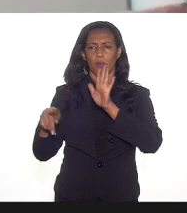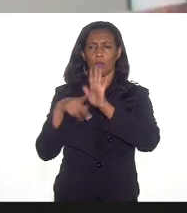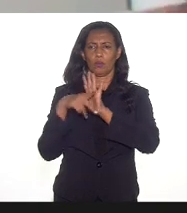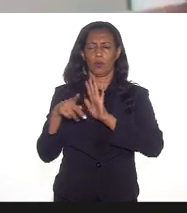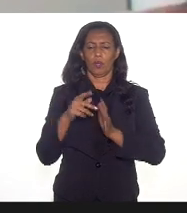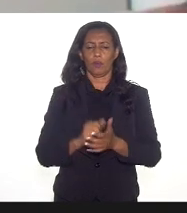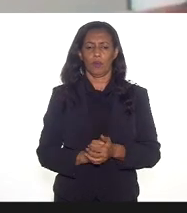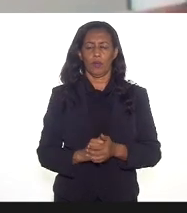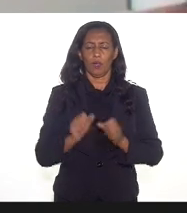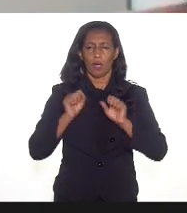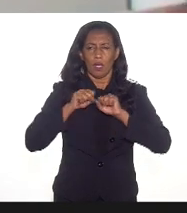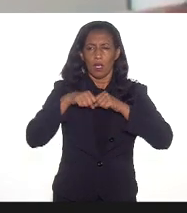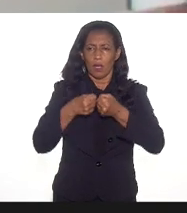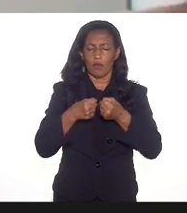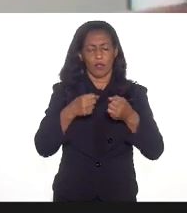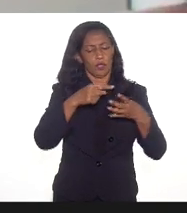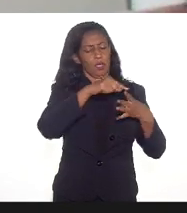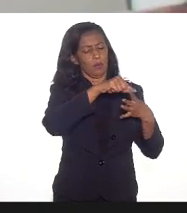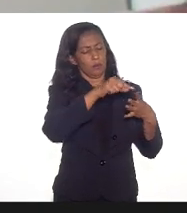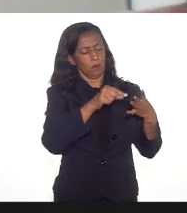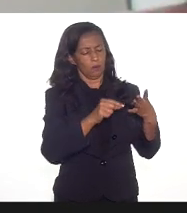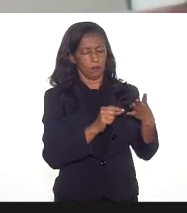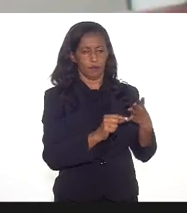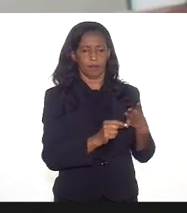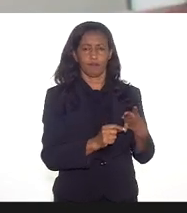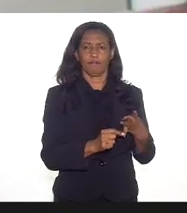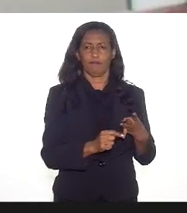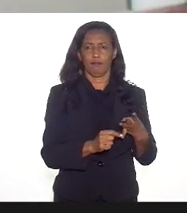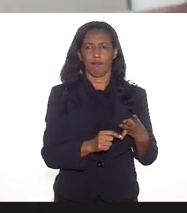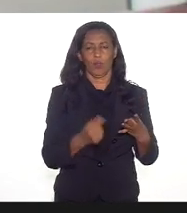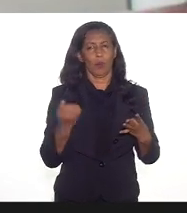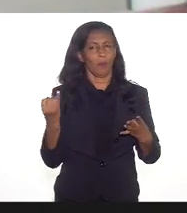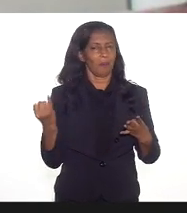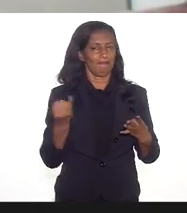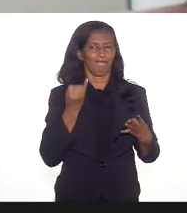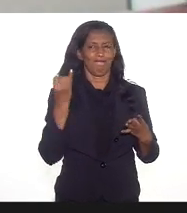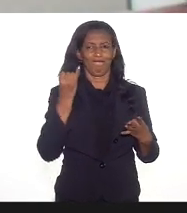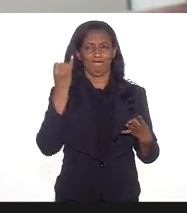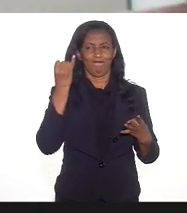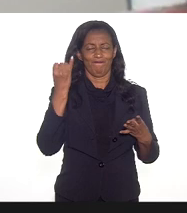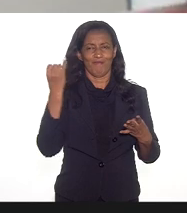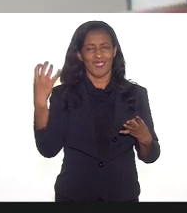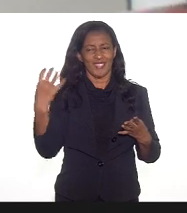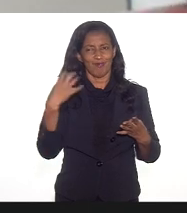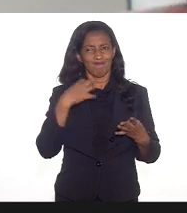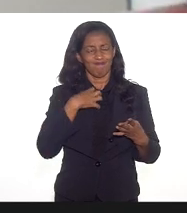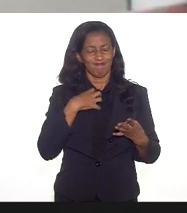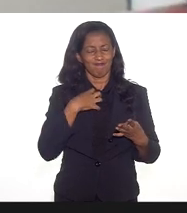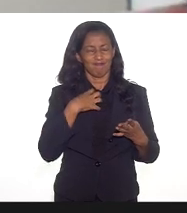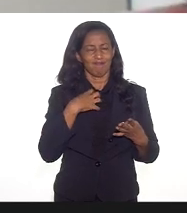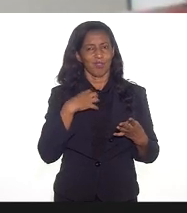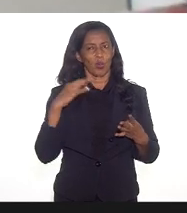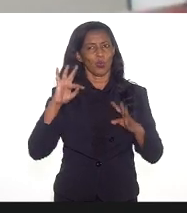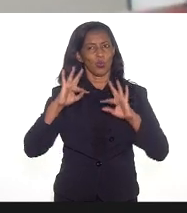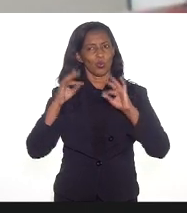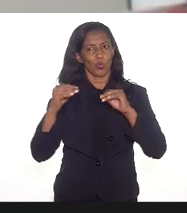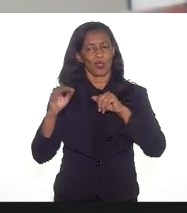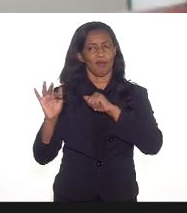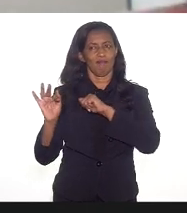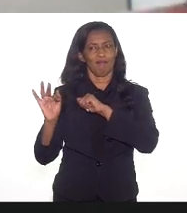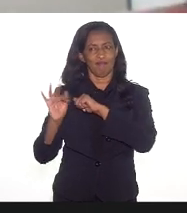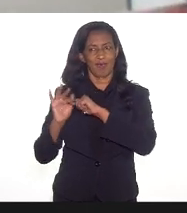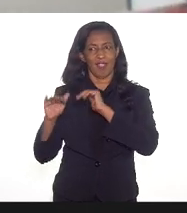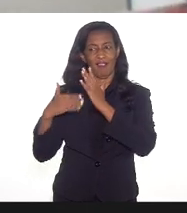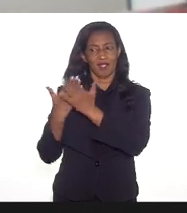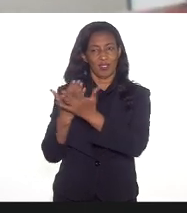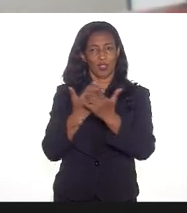queria reforçar esses pontos como pontos fundamentais que estão atingindo toda a rede, né? Se puder dar resposta. Claro,